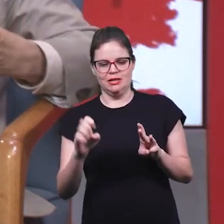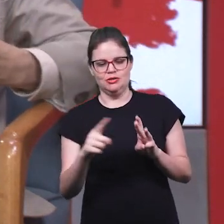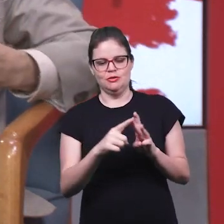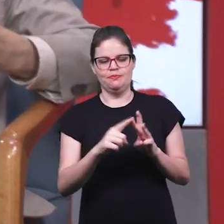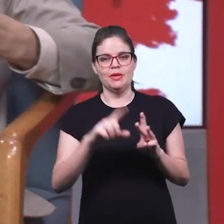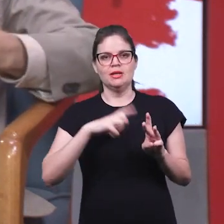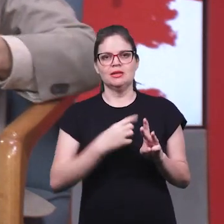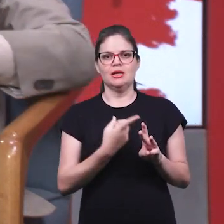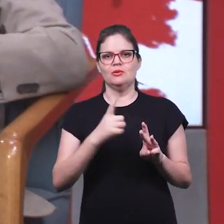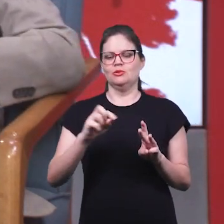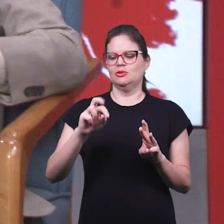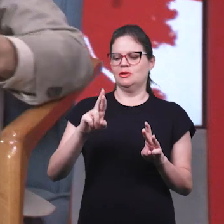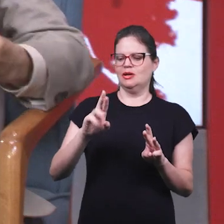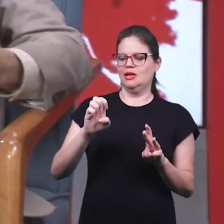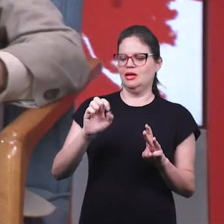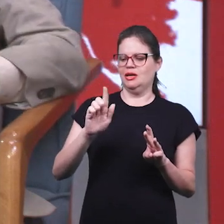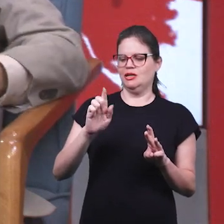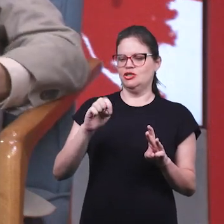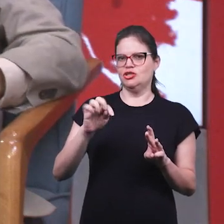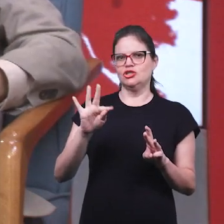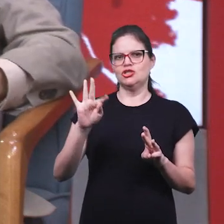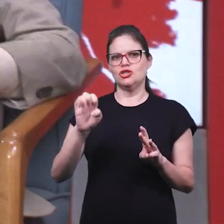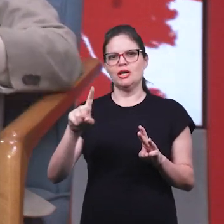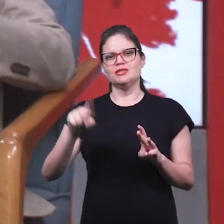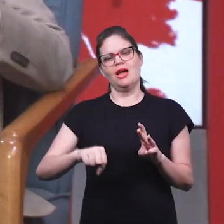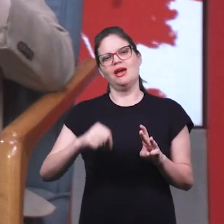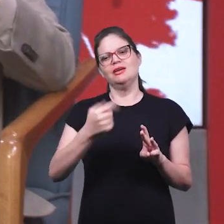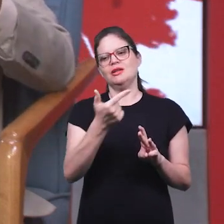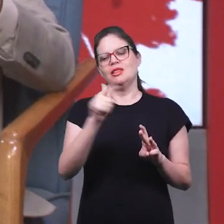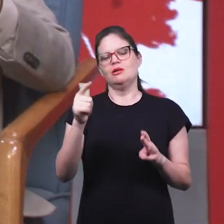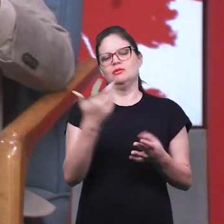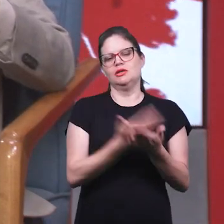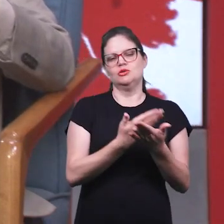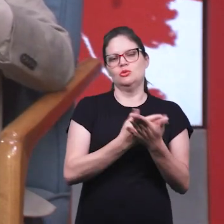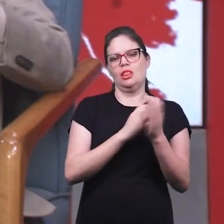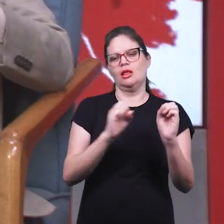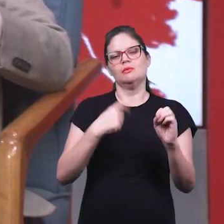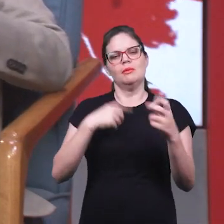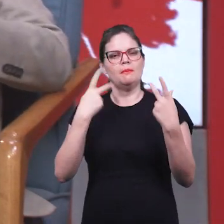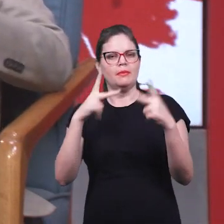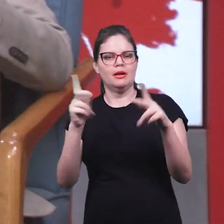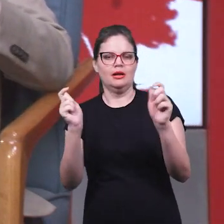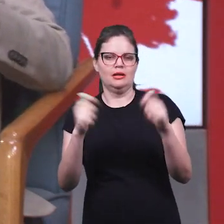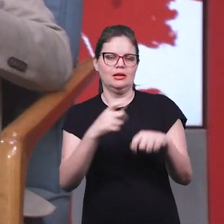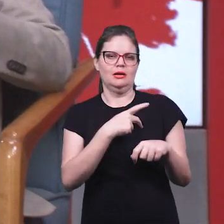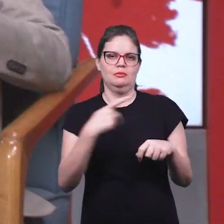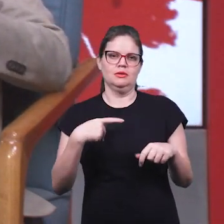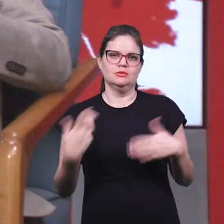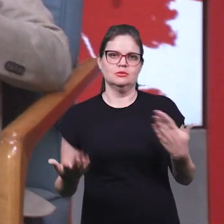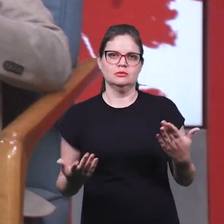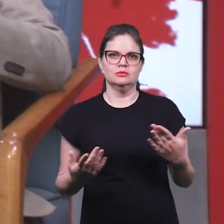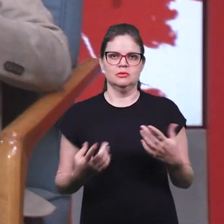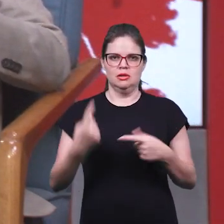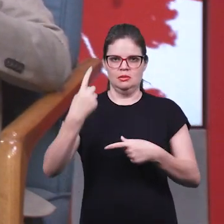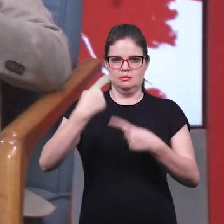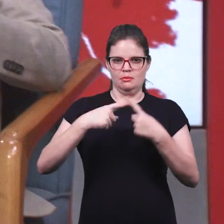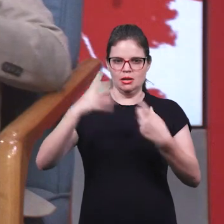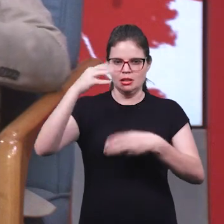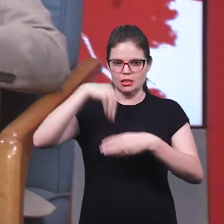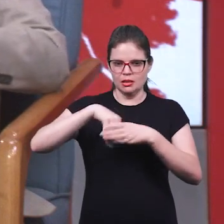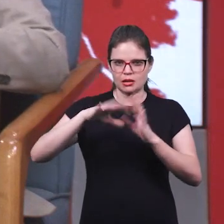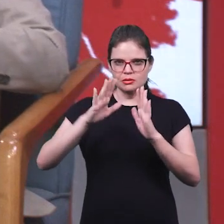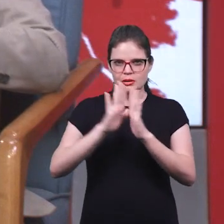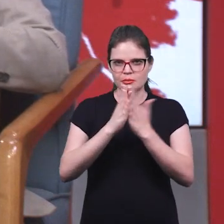que é o presbítero regente, que seria o pastor leigo dentro da igreja. Alguns dizem isso, trazem isso. Na Bíblia não há